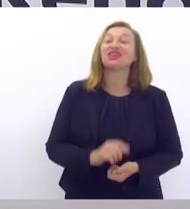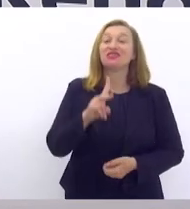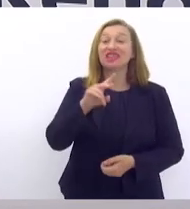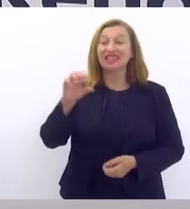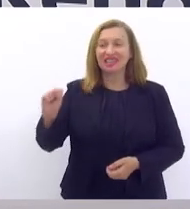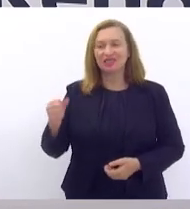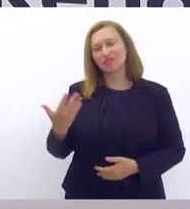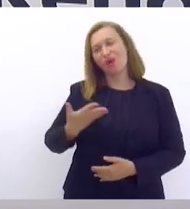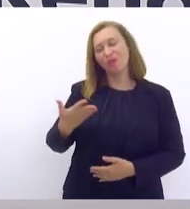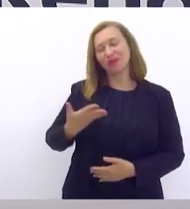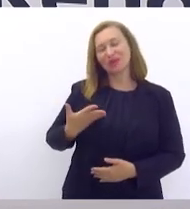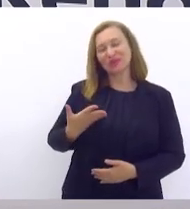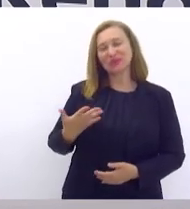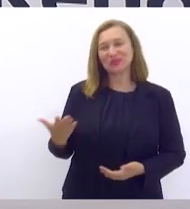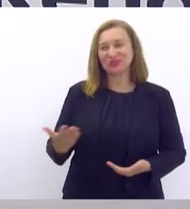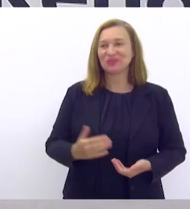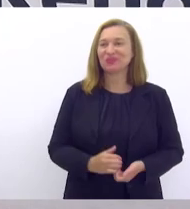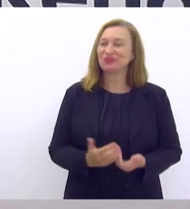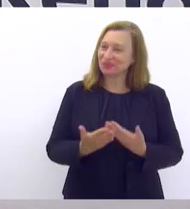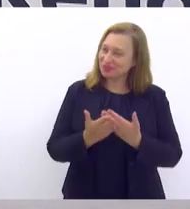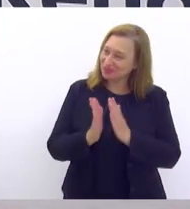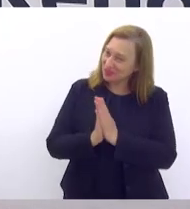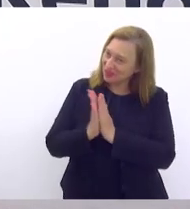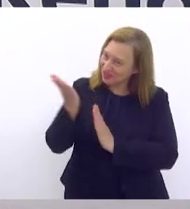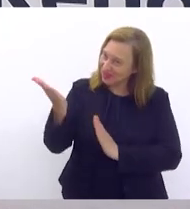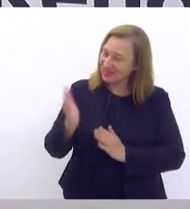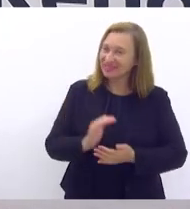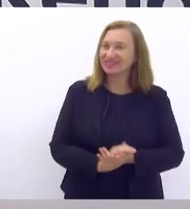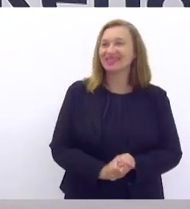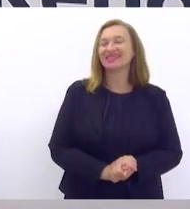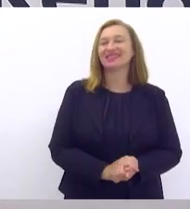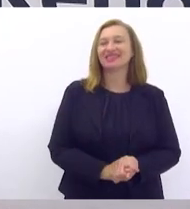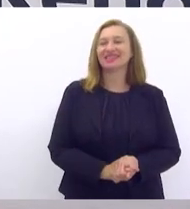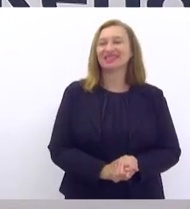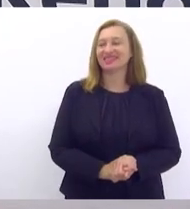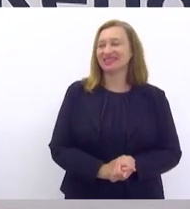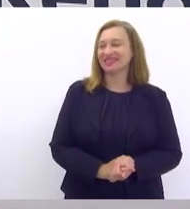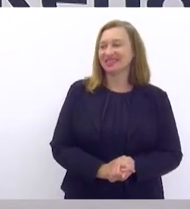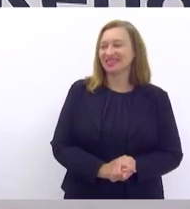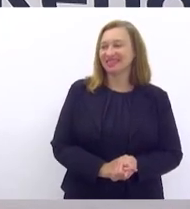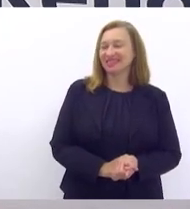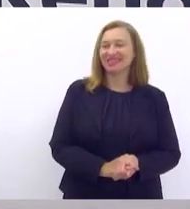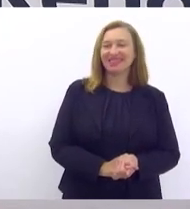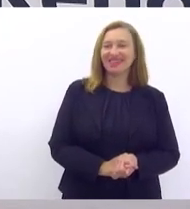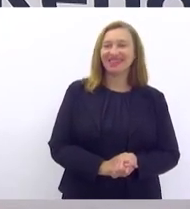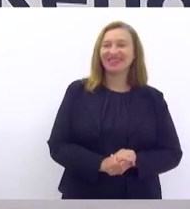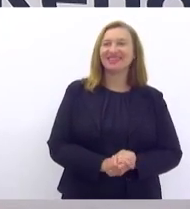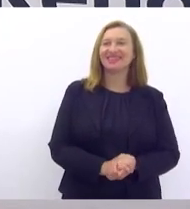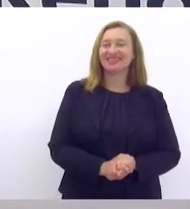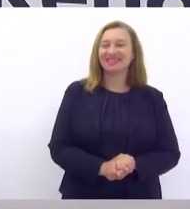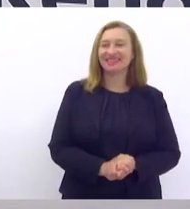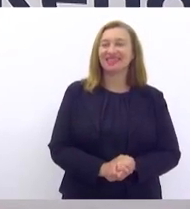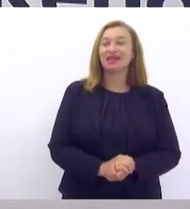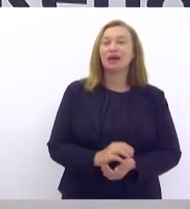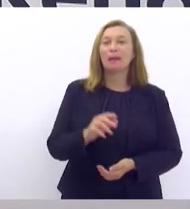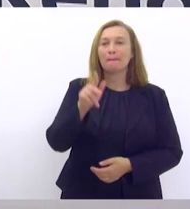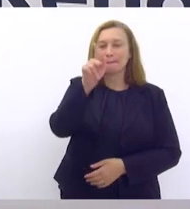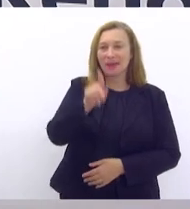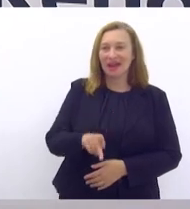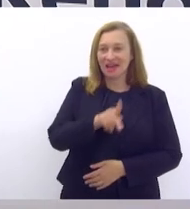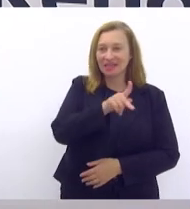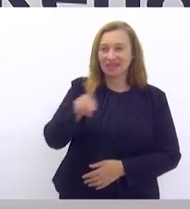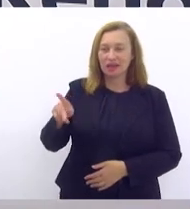Vinícius, meu querido Vinícius, por favor, com a medalha Helena Guerra. Obrigado, irmão. Obrigado, viu? Padre Antônio,